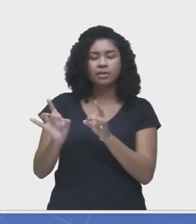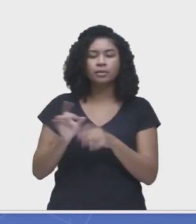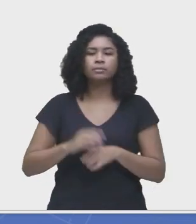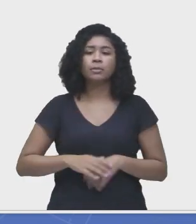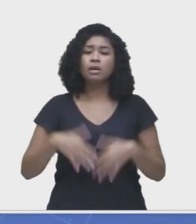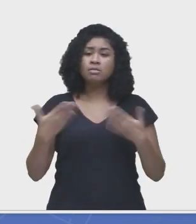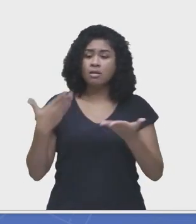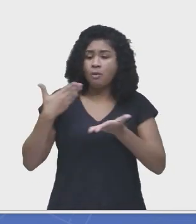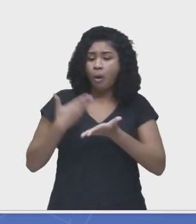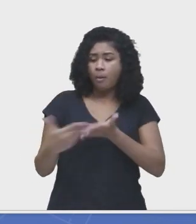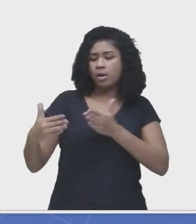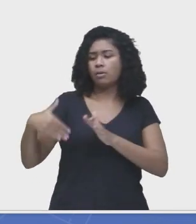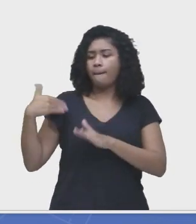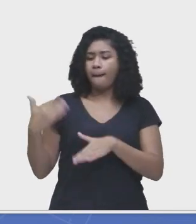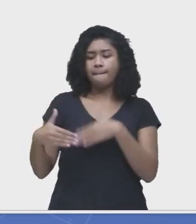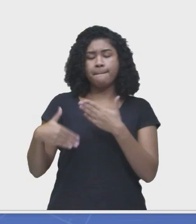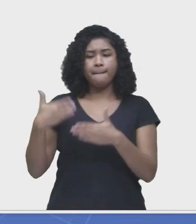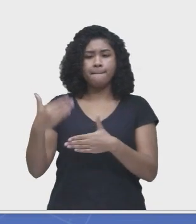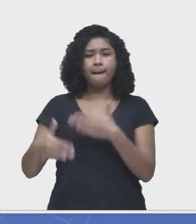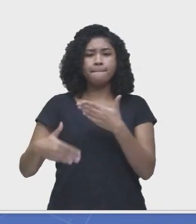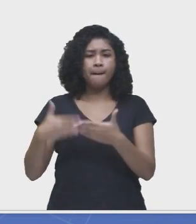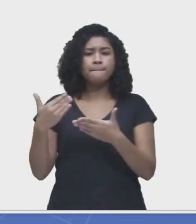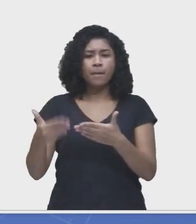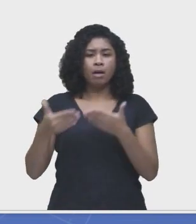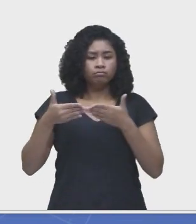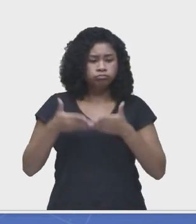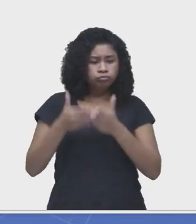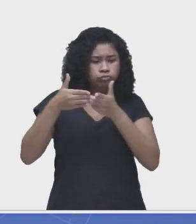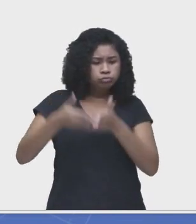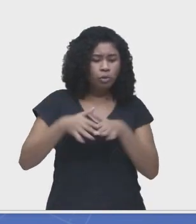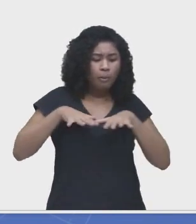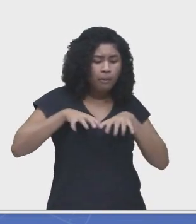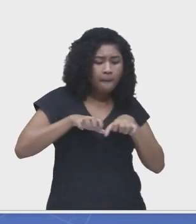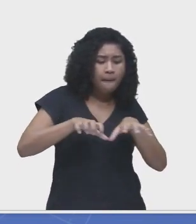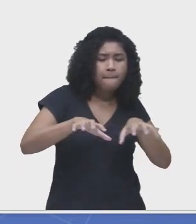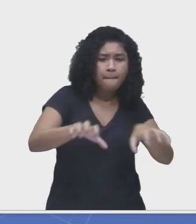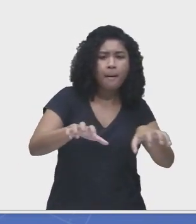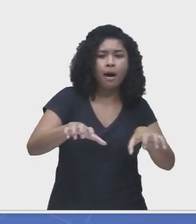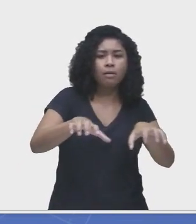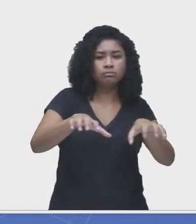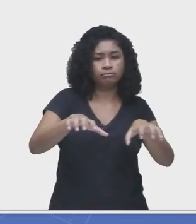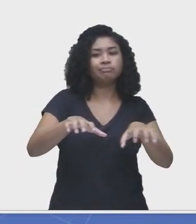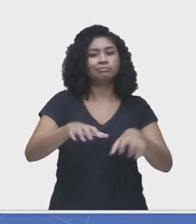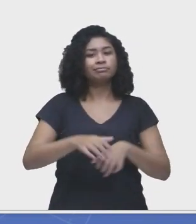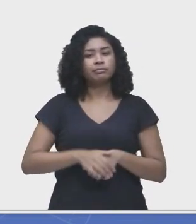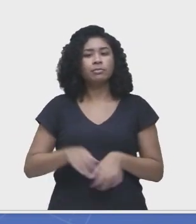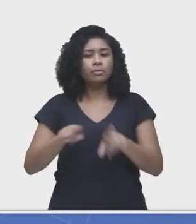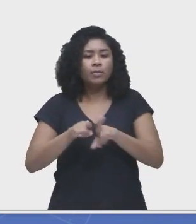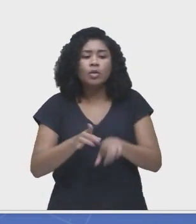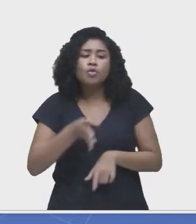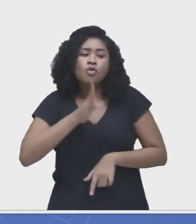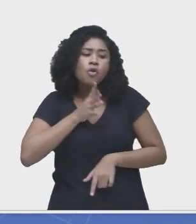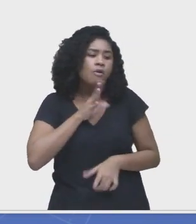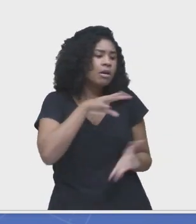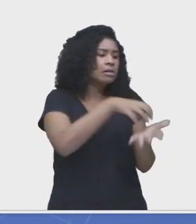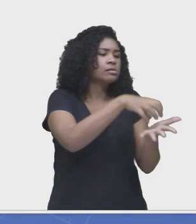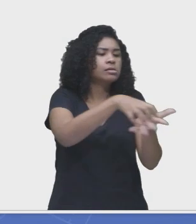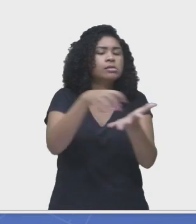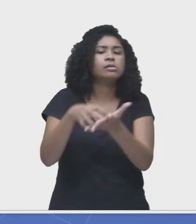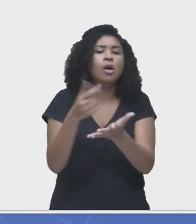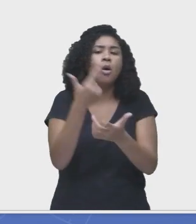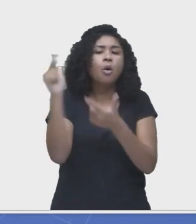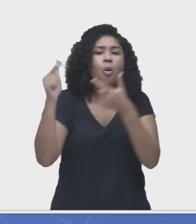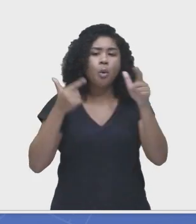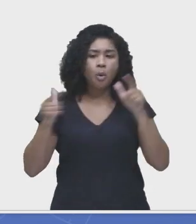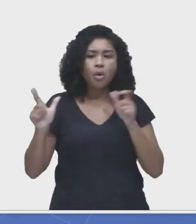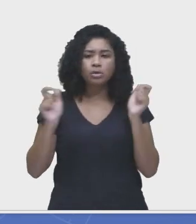de expansão através ali do mar. Eles vão começar a conhecer outros grupos, vão comercializar, vão